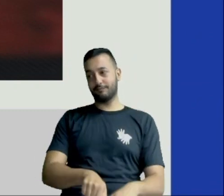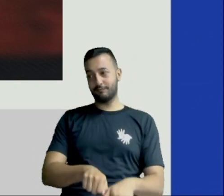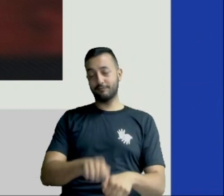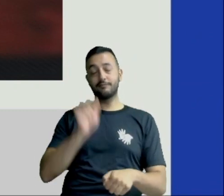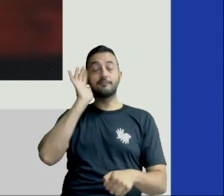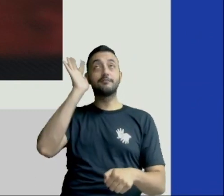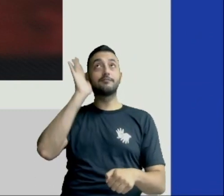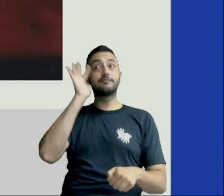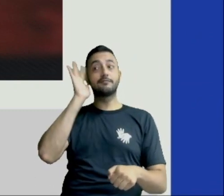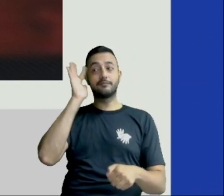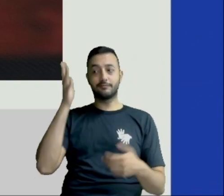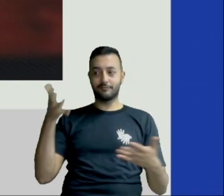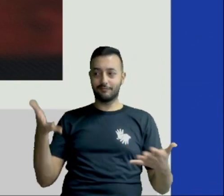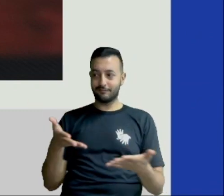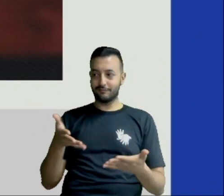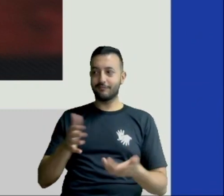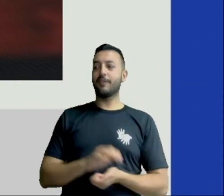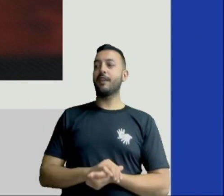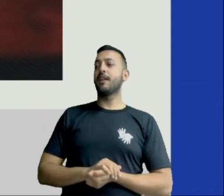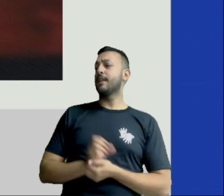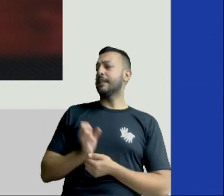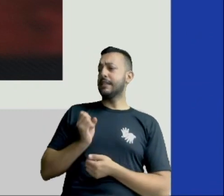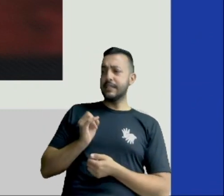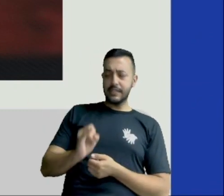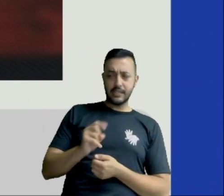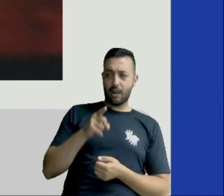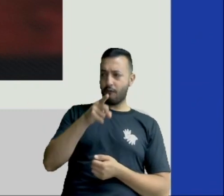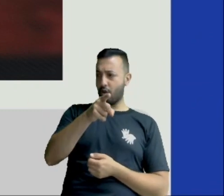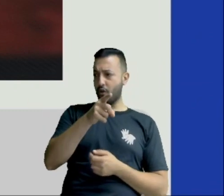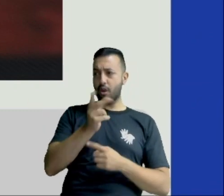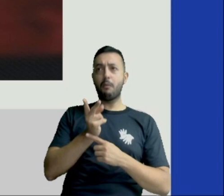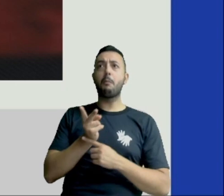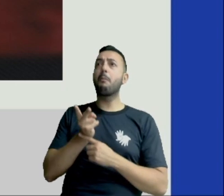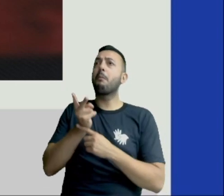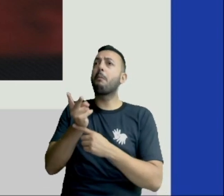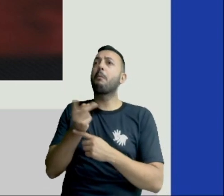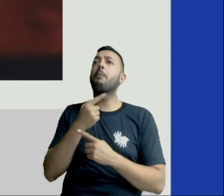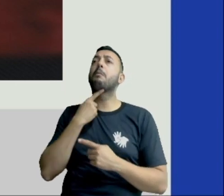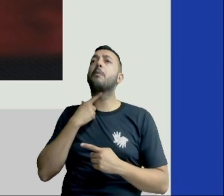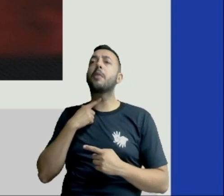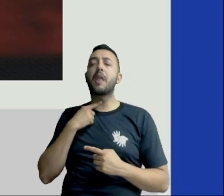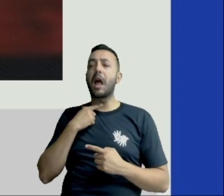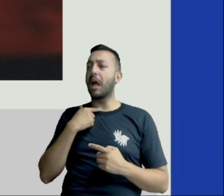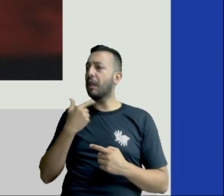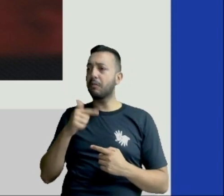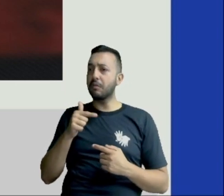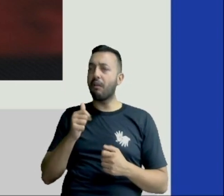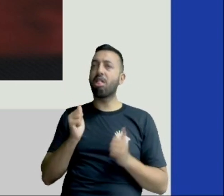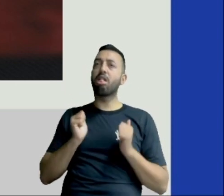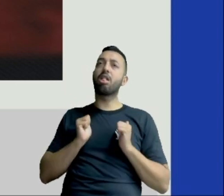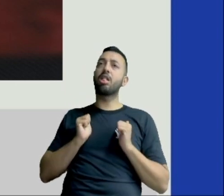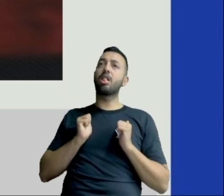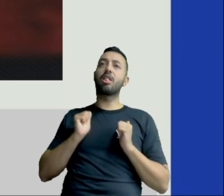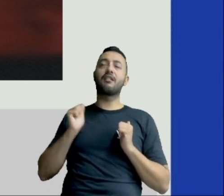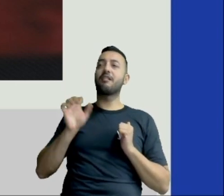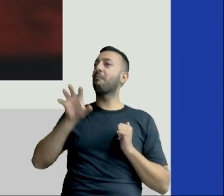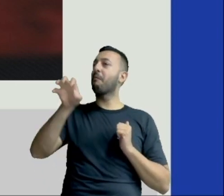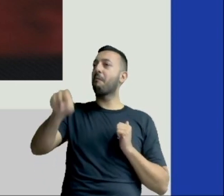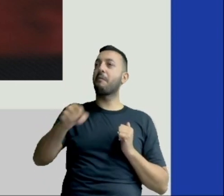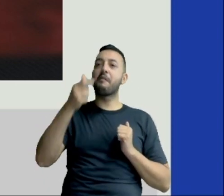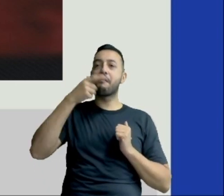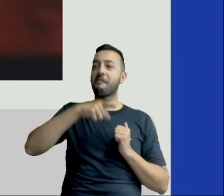nossa reflexão de hoje é: se você não for atrás do que deseja, nunca o terá. Se você